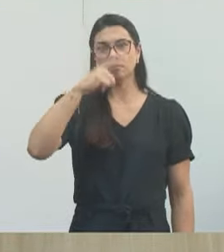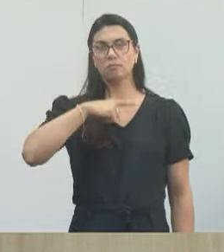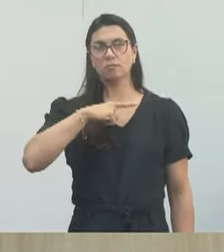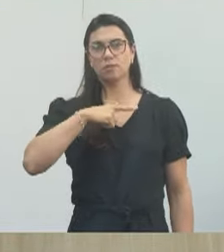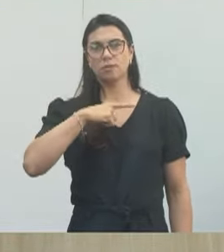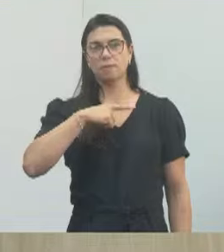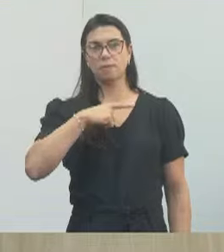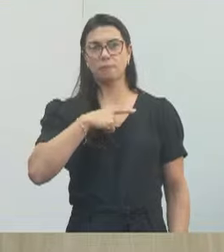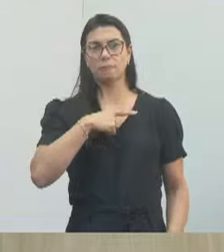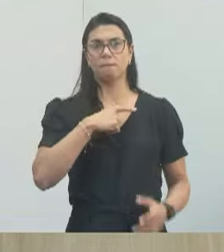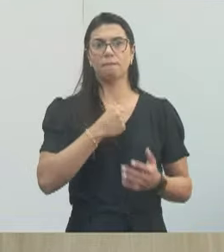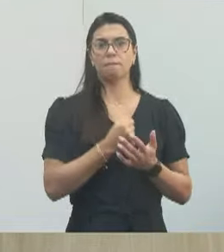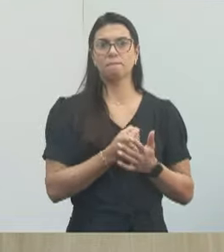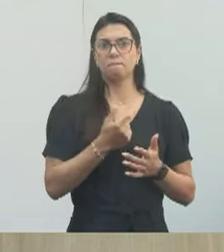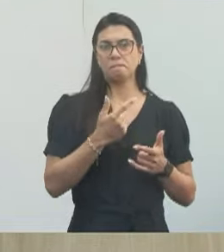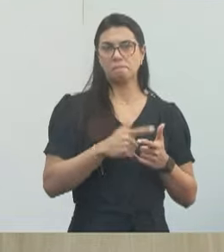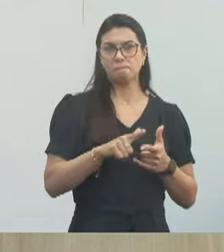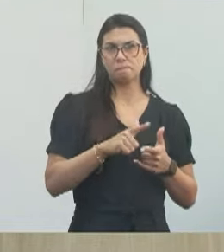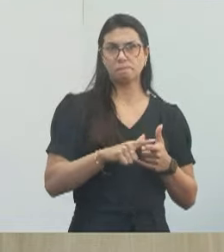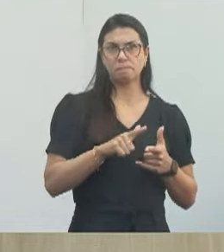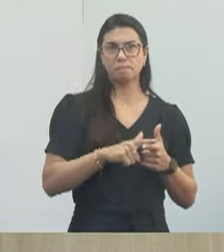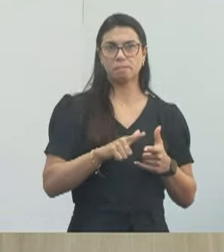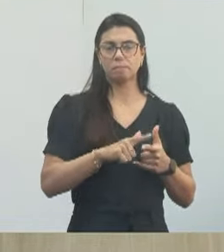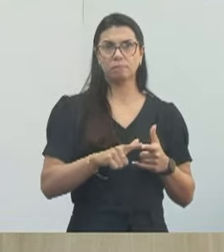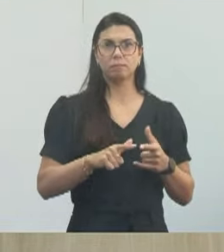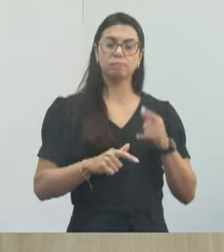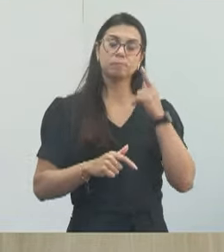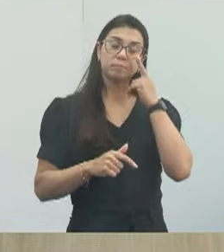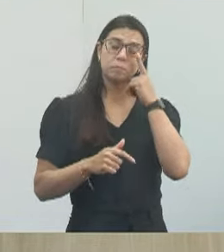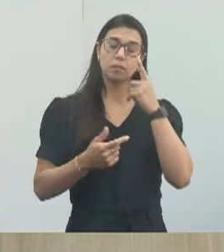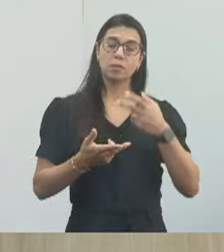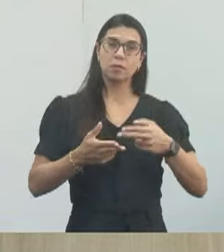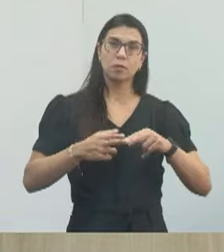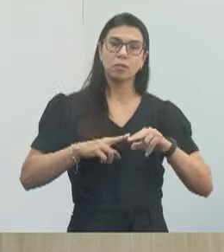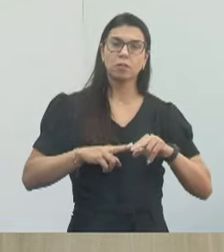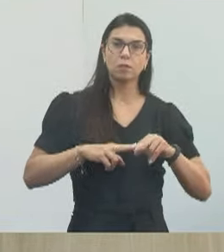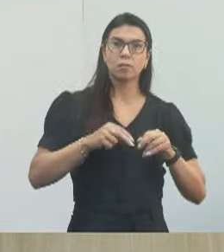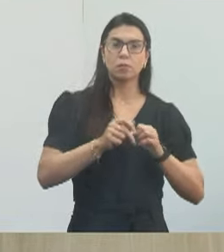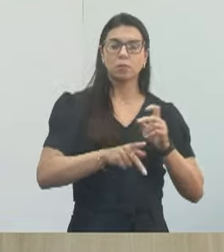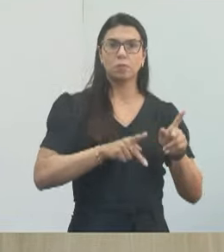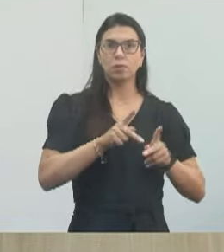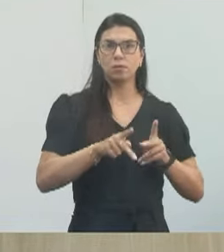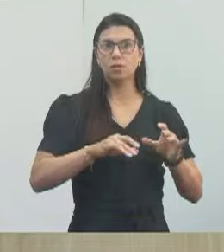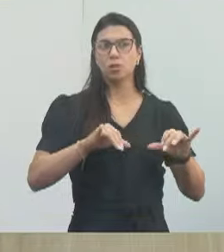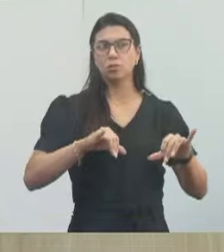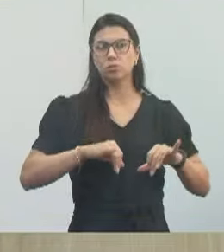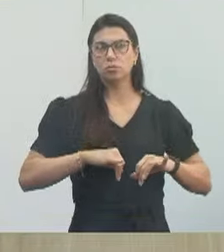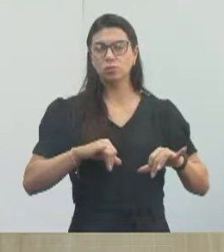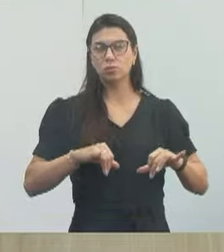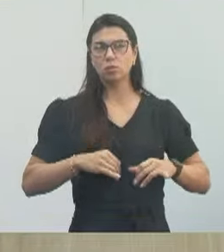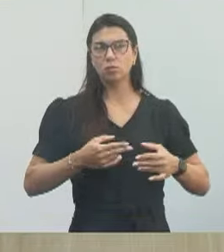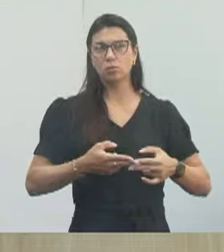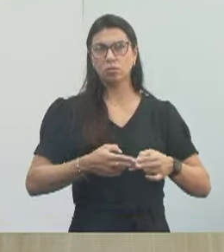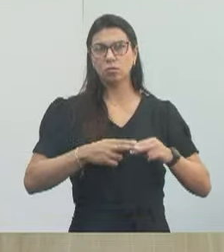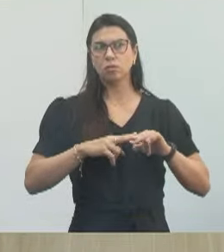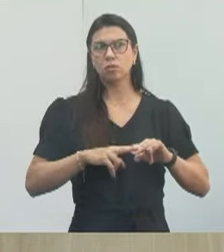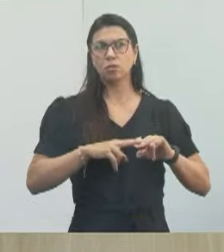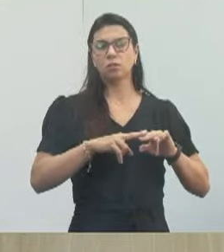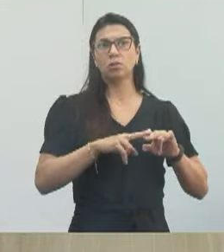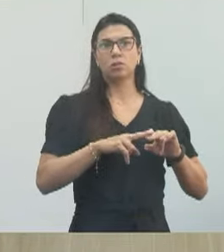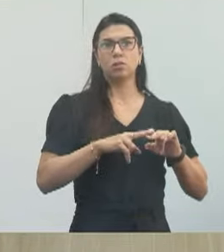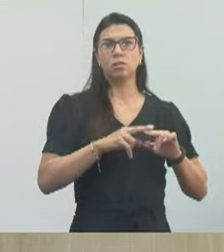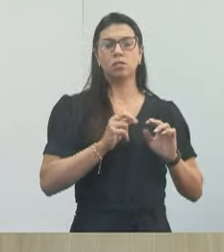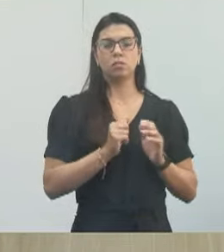diminuição no nível de serviço da rodovia prejudicando diretamente a população de jacar que se utiliza